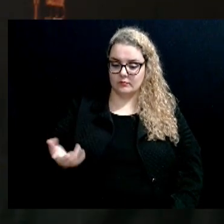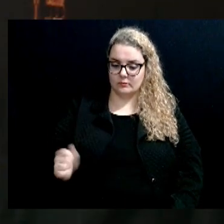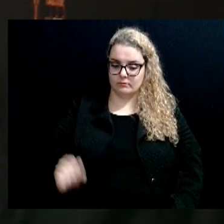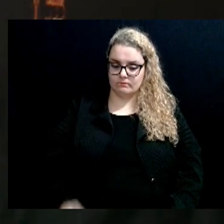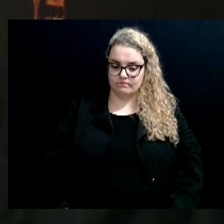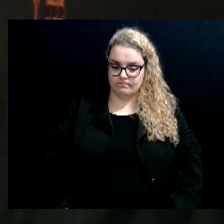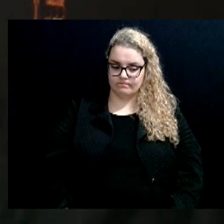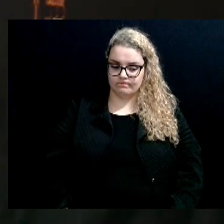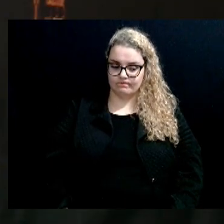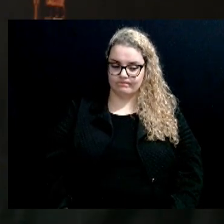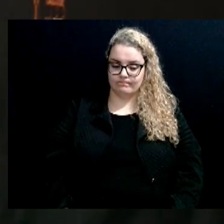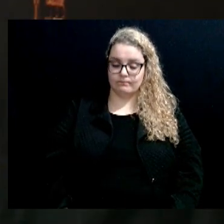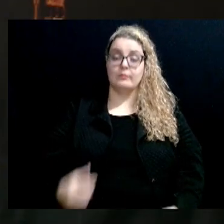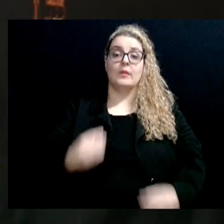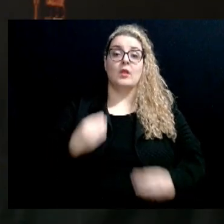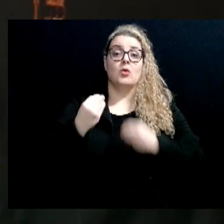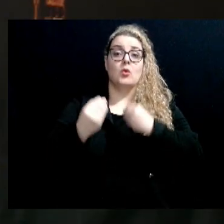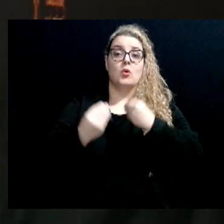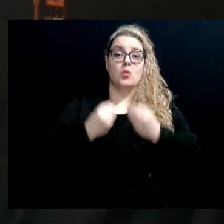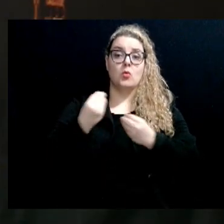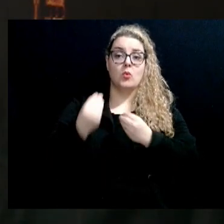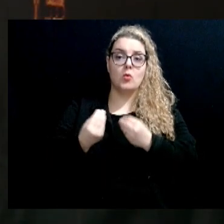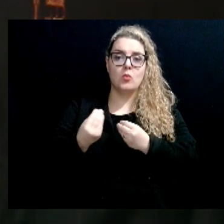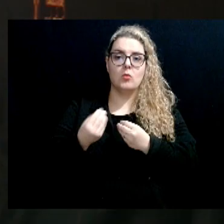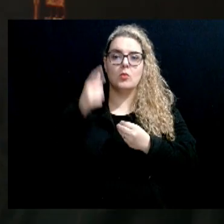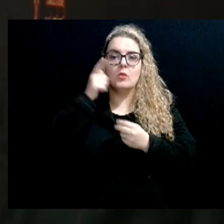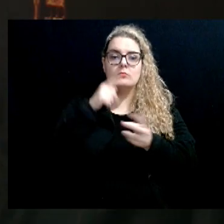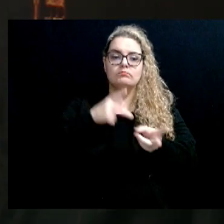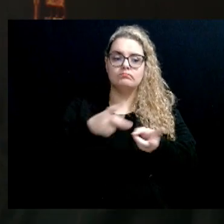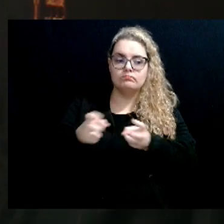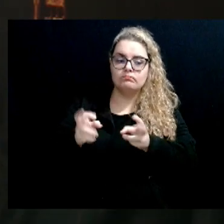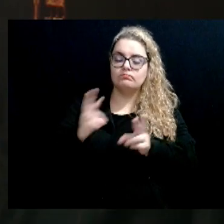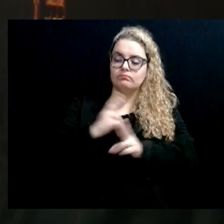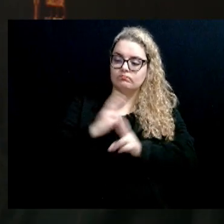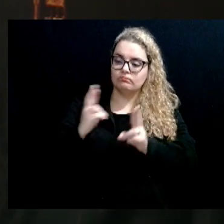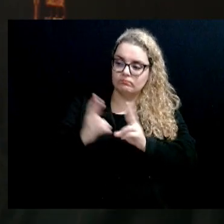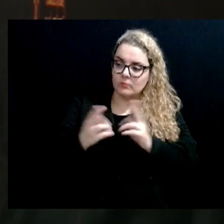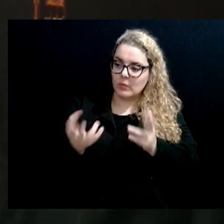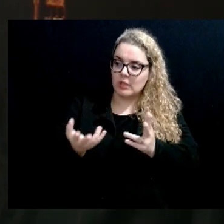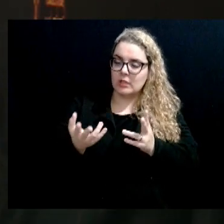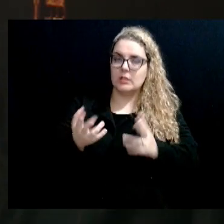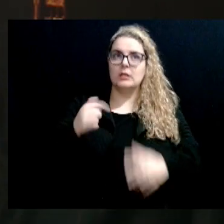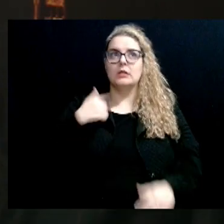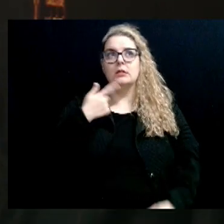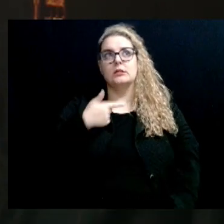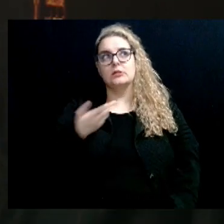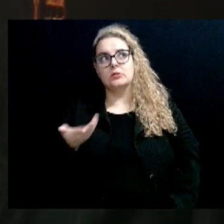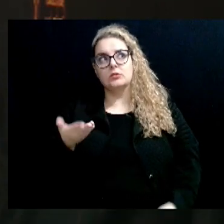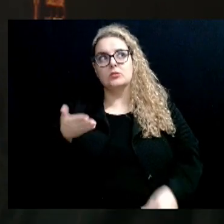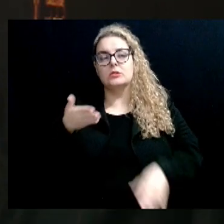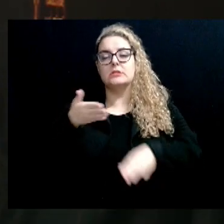Como que a gente consegue perceber em uma relação quando nós estamos entrando